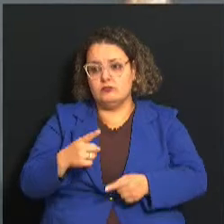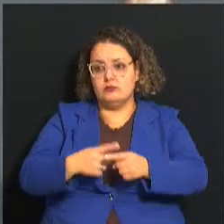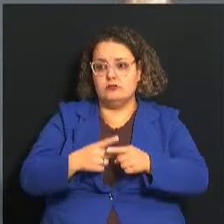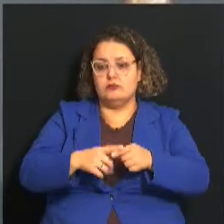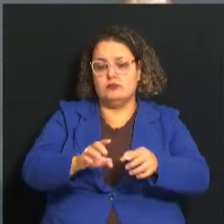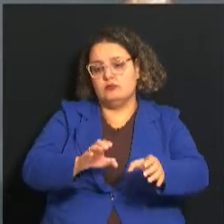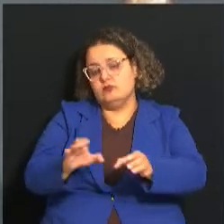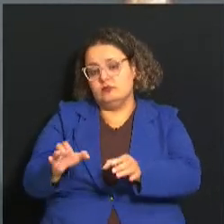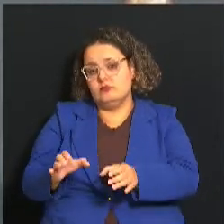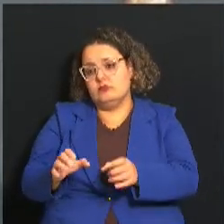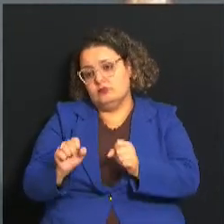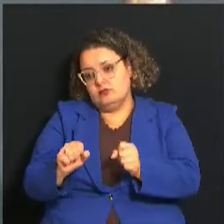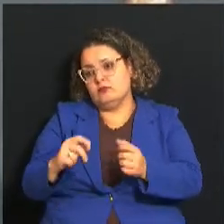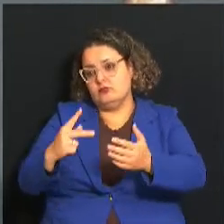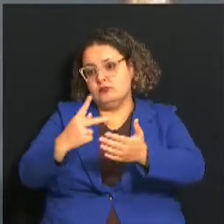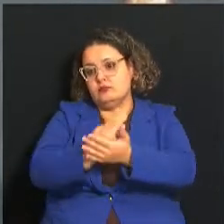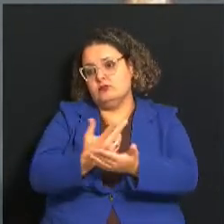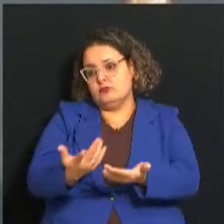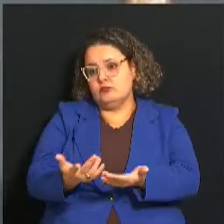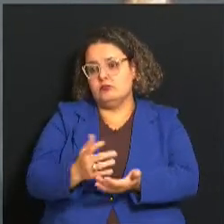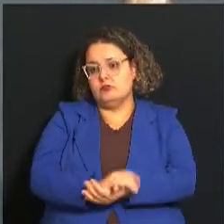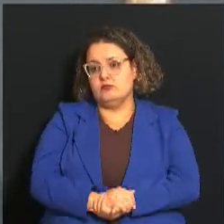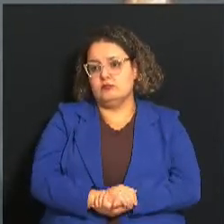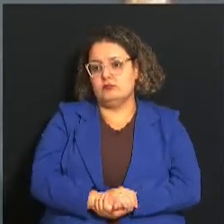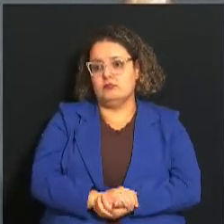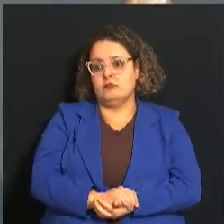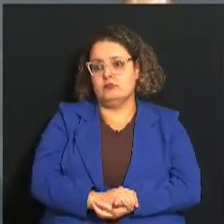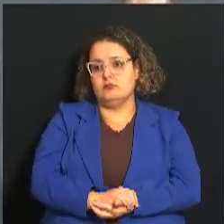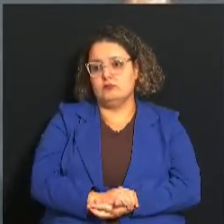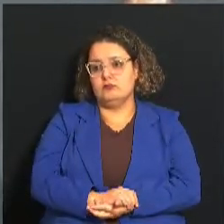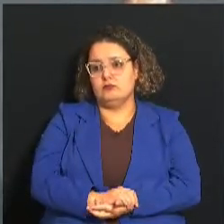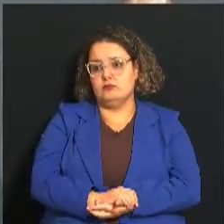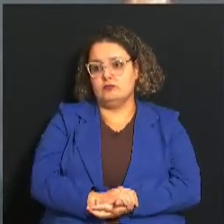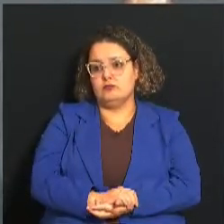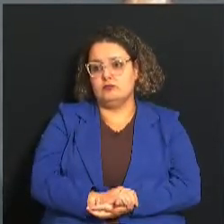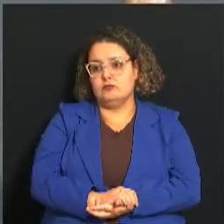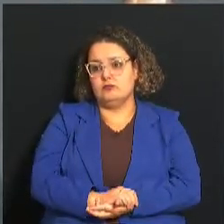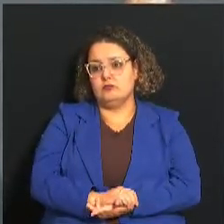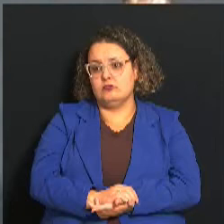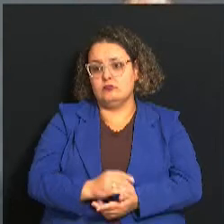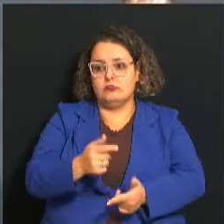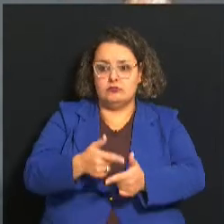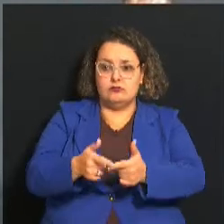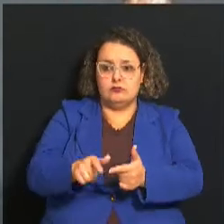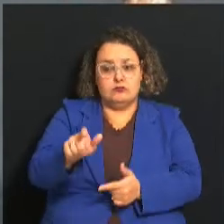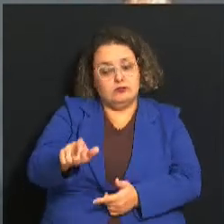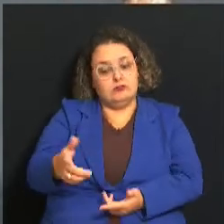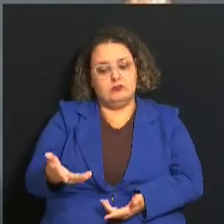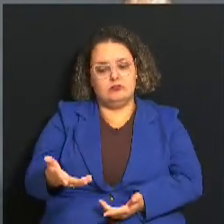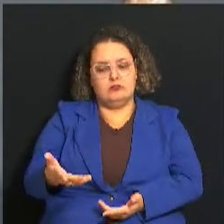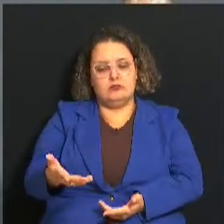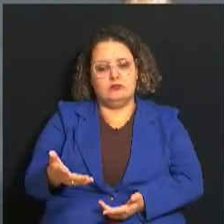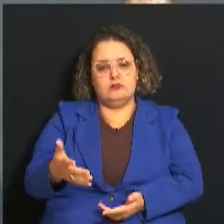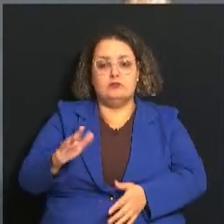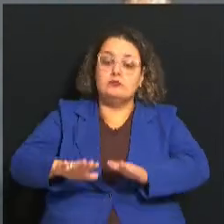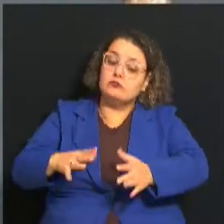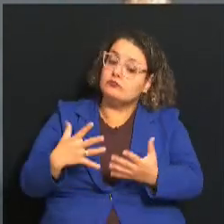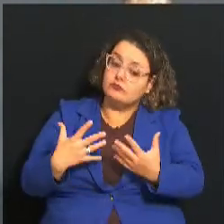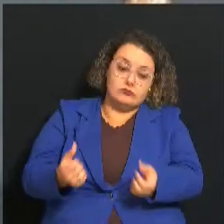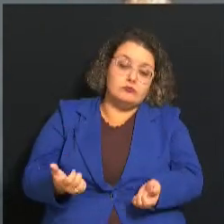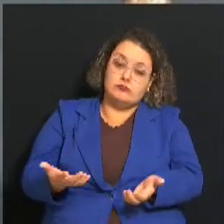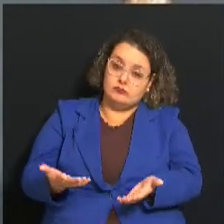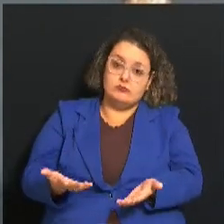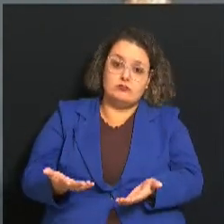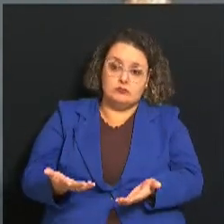pode errar, ele pode, por uma encrenca que ele teve com aquela pessoa ou qualquer coisa, ele pode não aceitar. Então, eu acho que